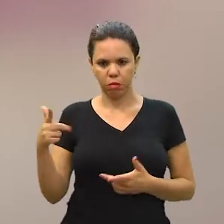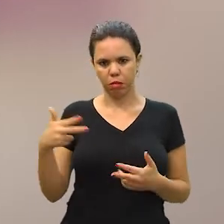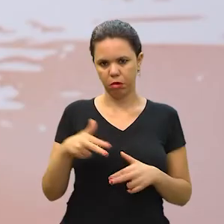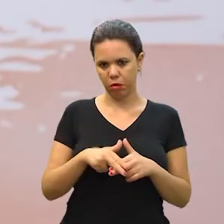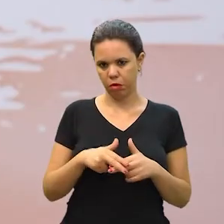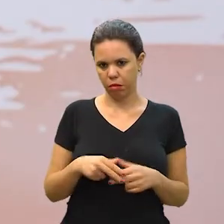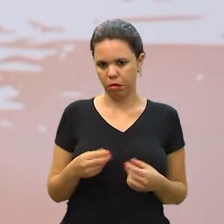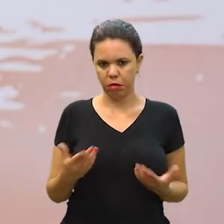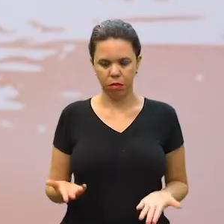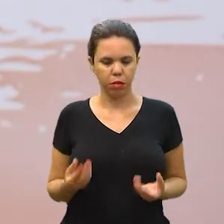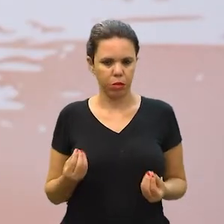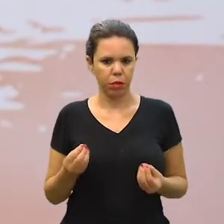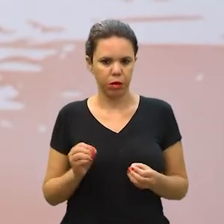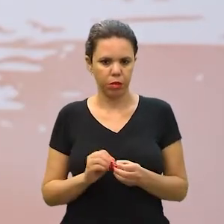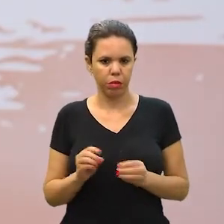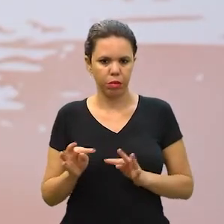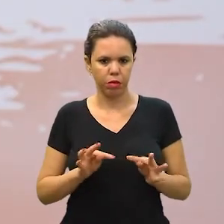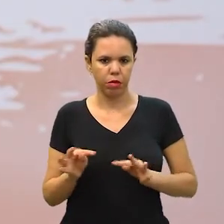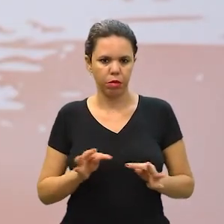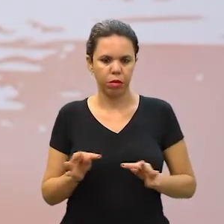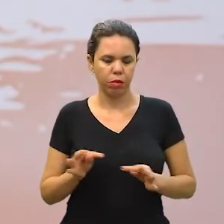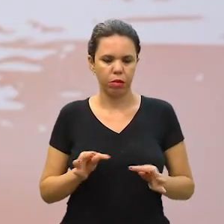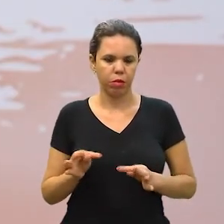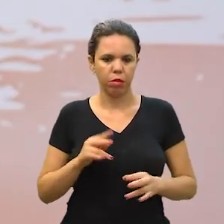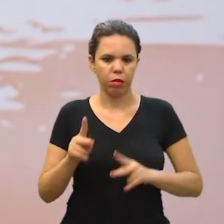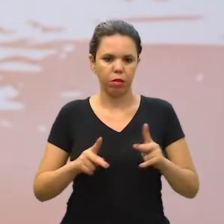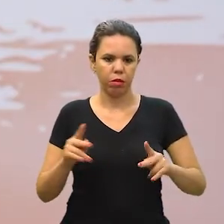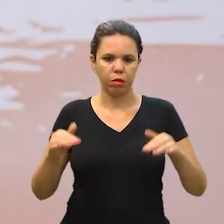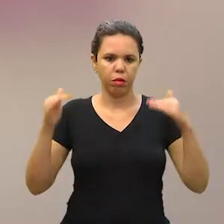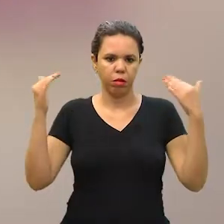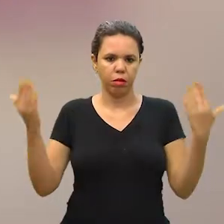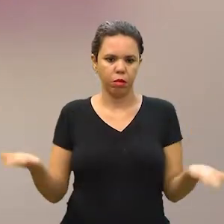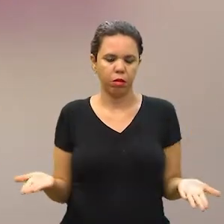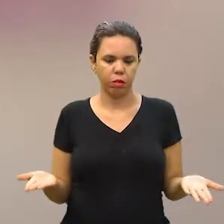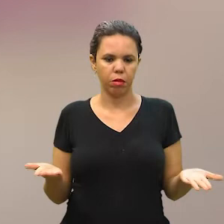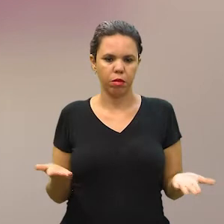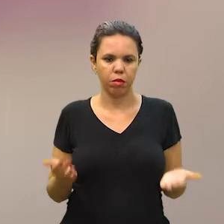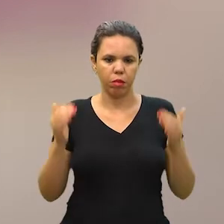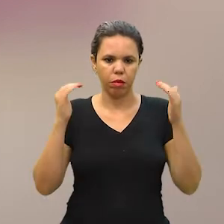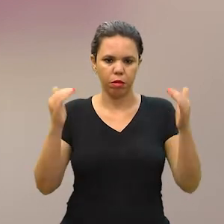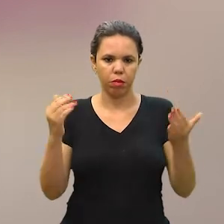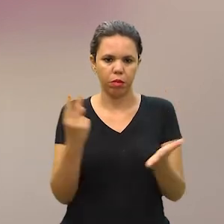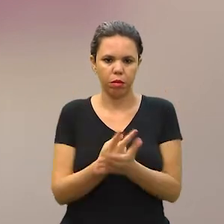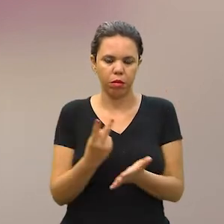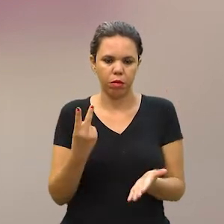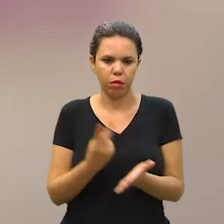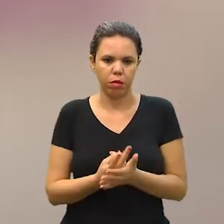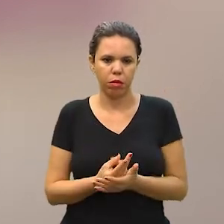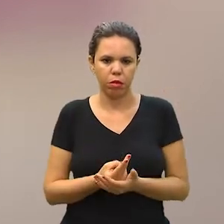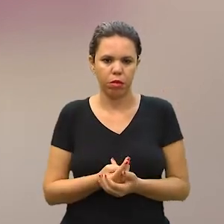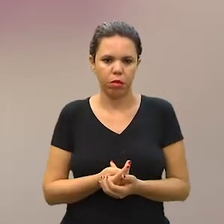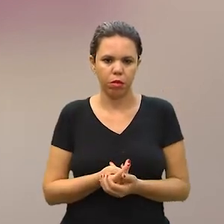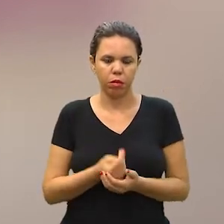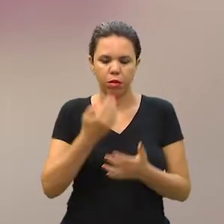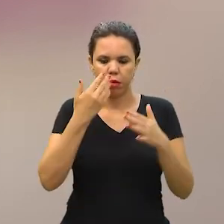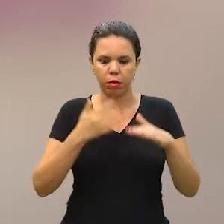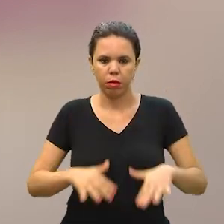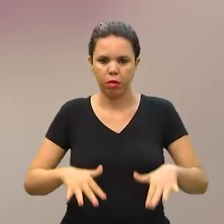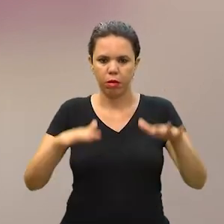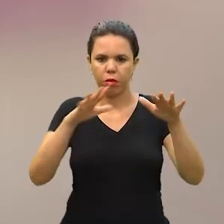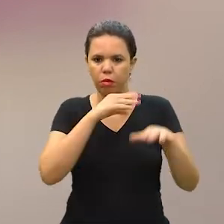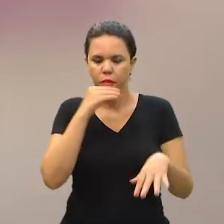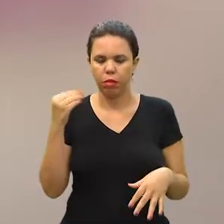outro motivo. E aí, como que funciona o tratamento em adulto? Segue mais ou menos a mesma linha da infância